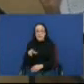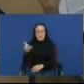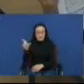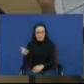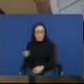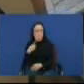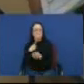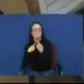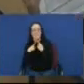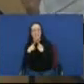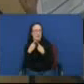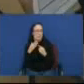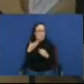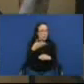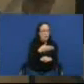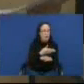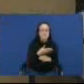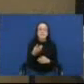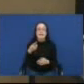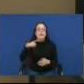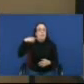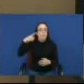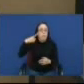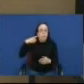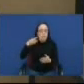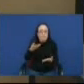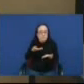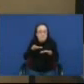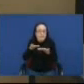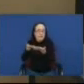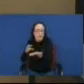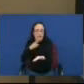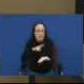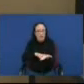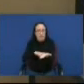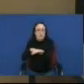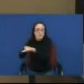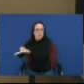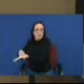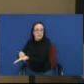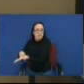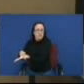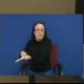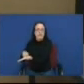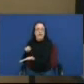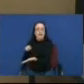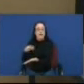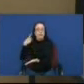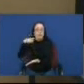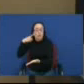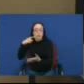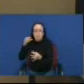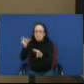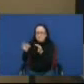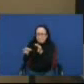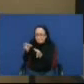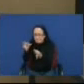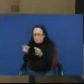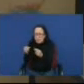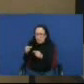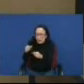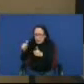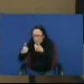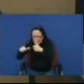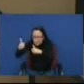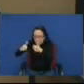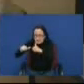Associação dos Aposentados, leve a um advogado de confiança e vê se realmente tem direito ao processo.